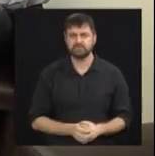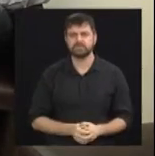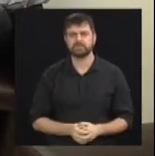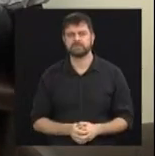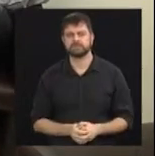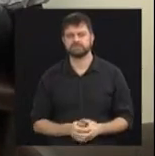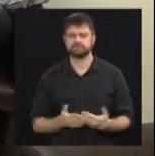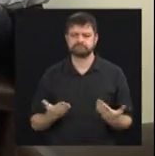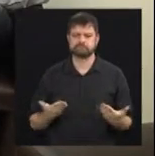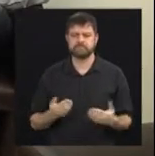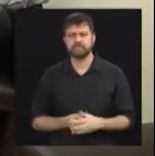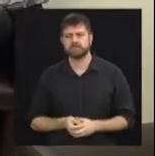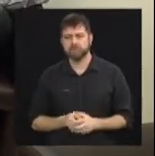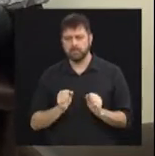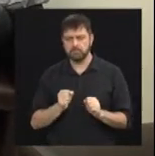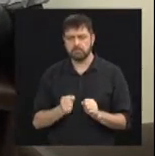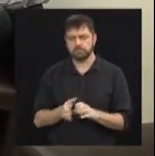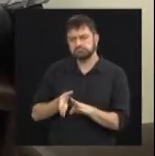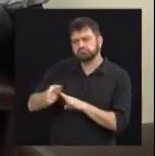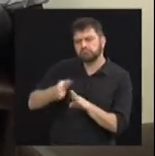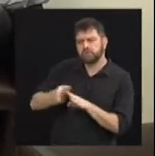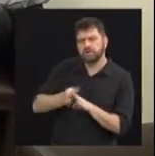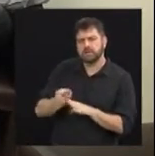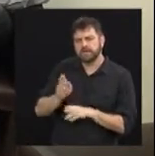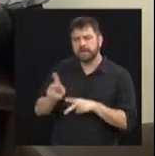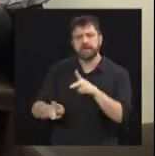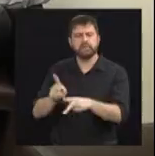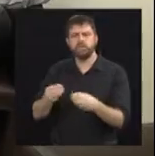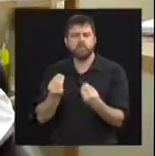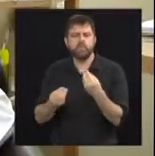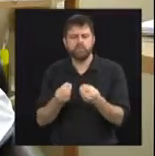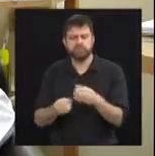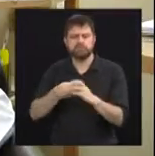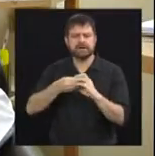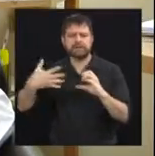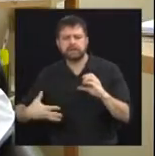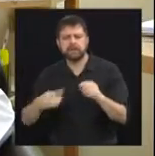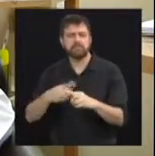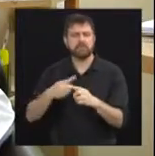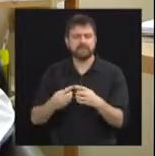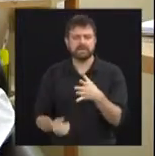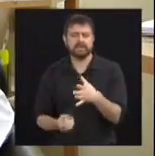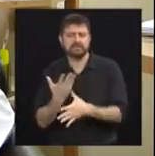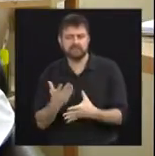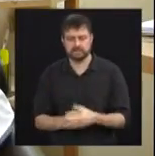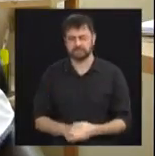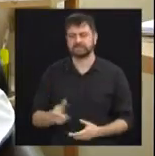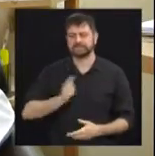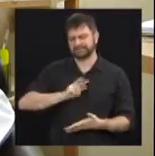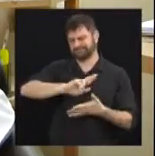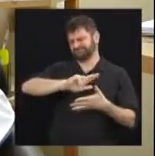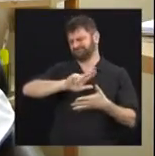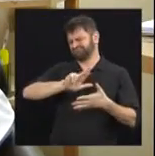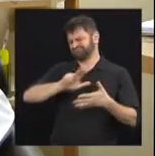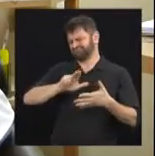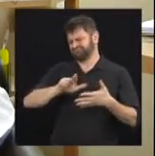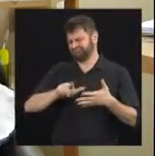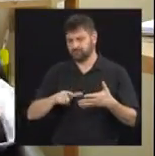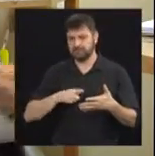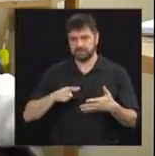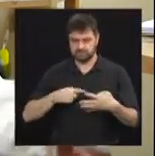pode falar para o nosso público? Quais são as causas? As causas são várias, na verdade,